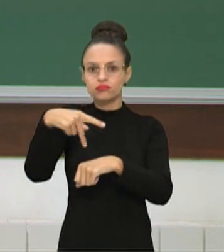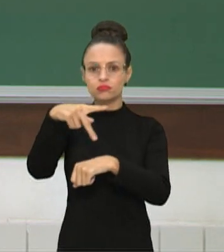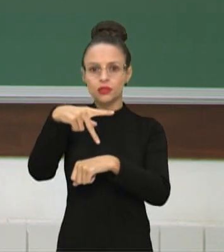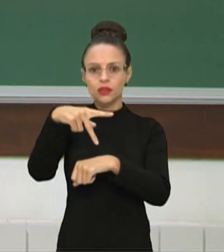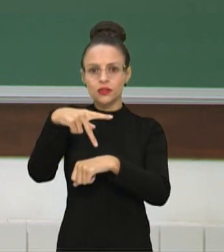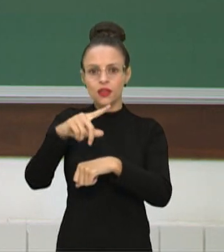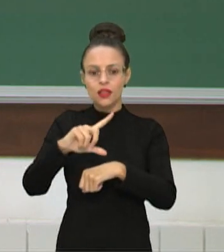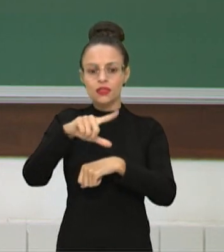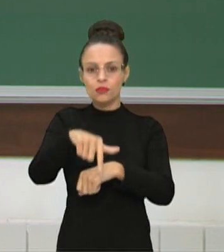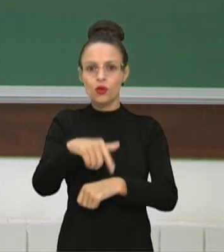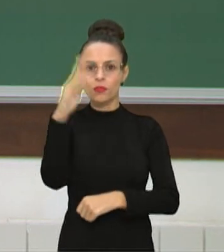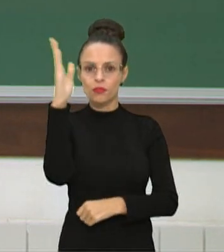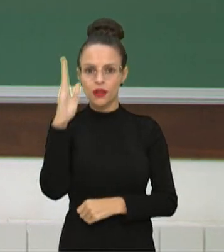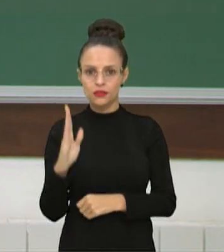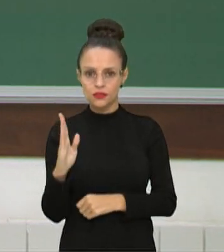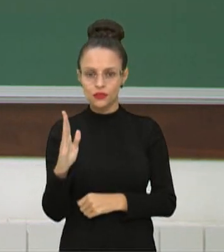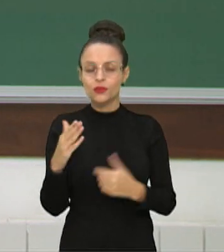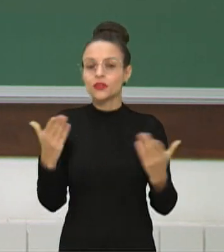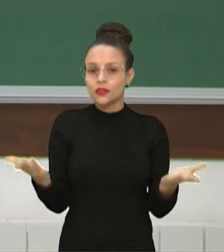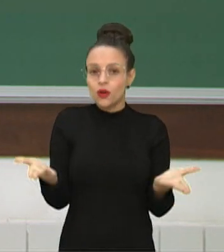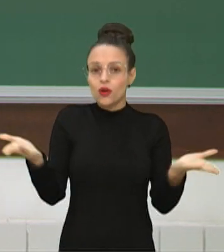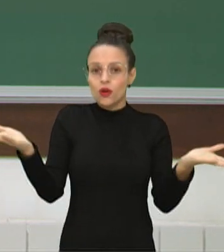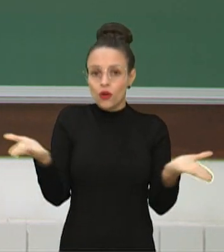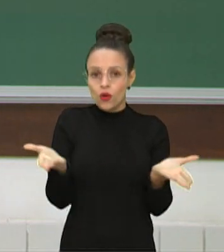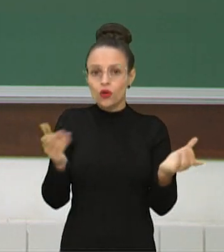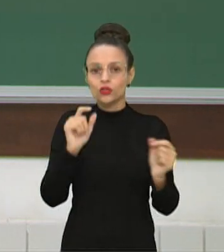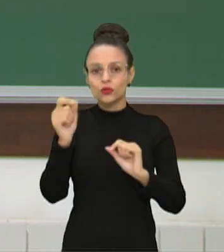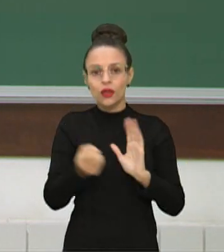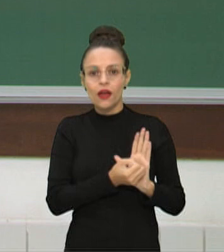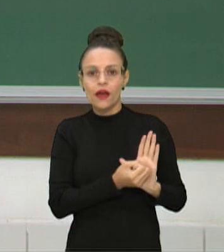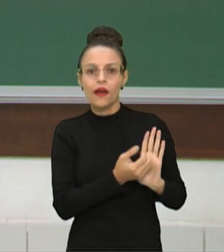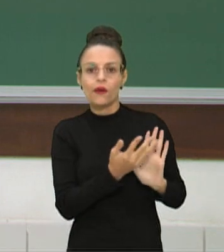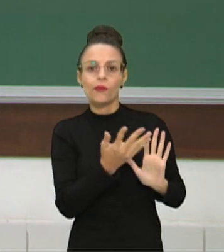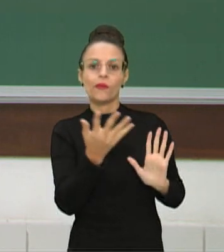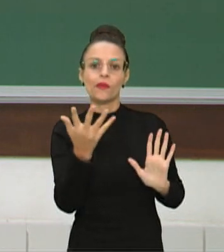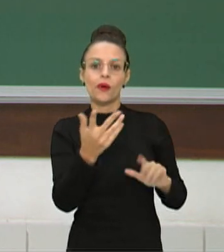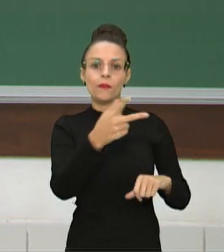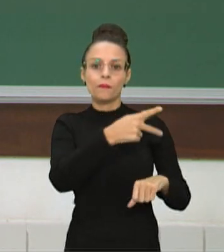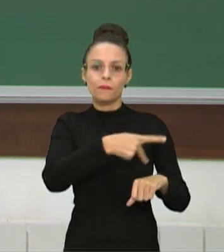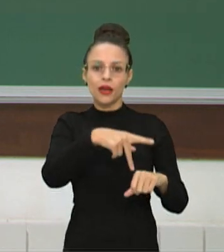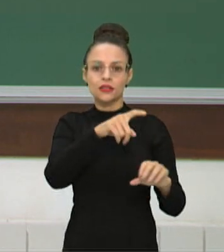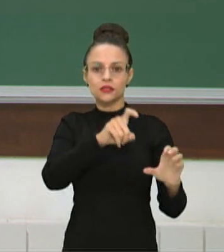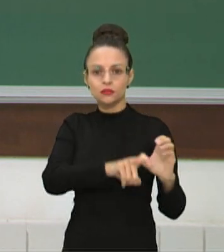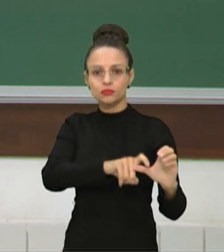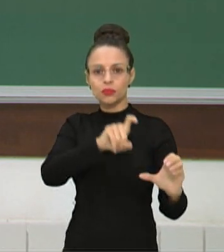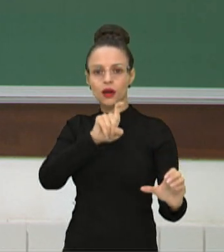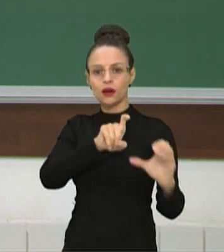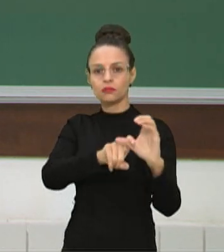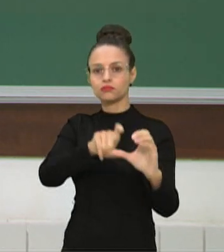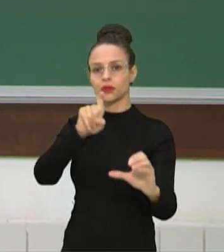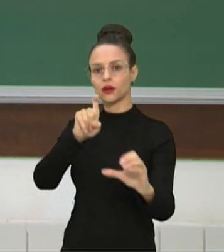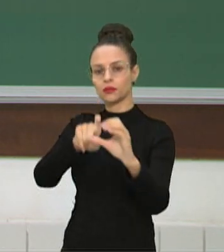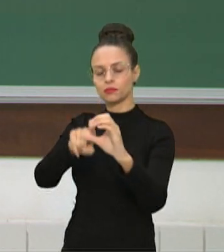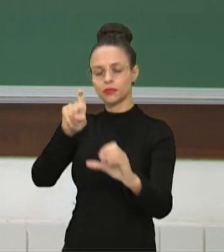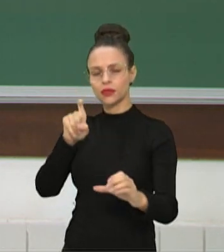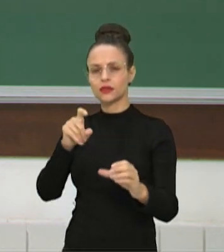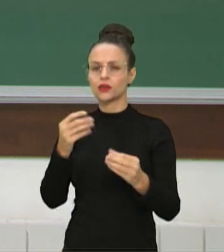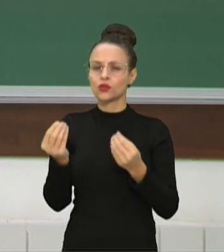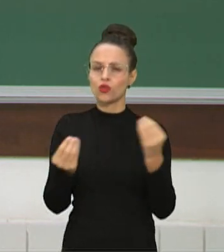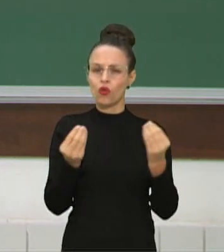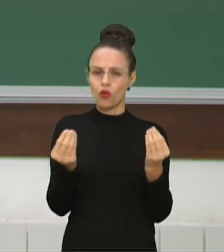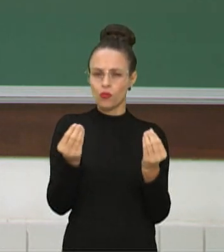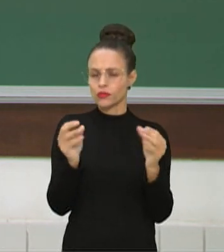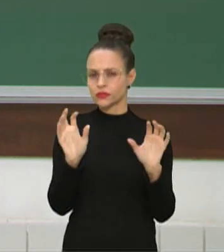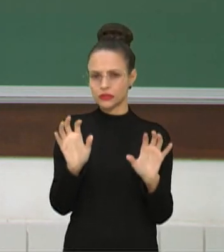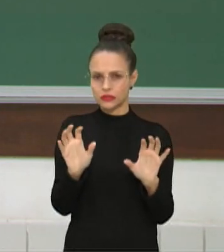do Brasil, como um país, e hoje muitos deles começam a se separar. De onde vem esta